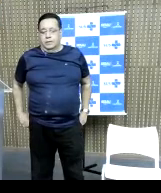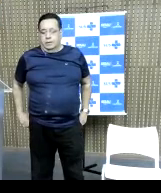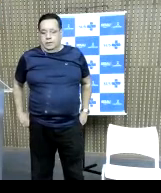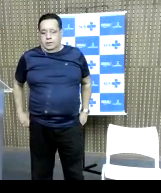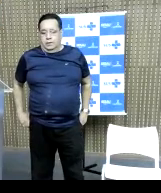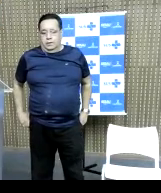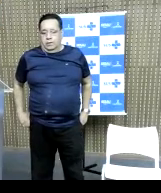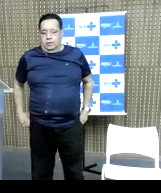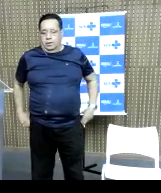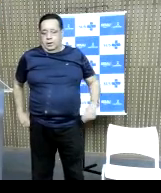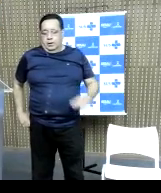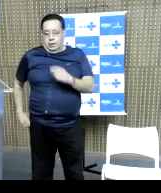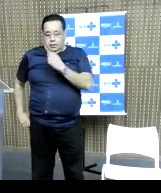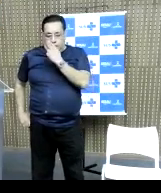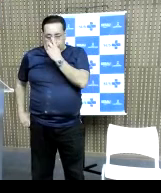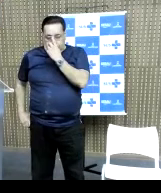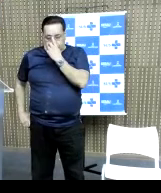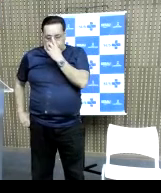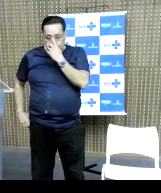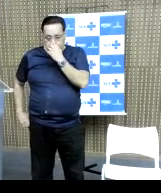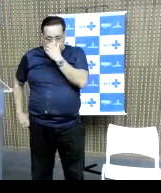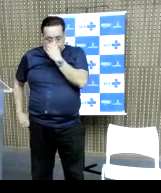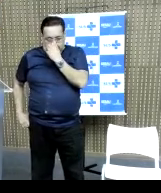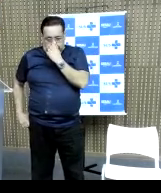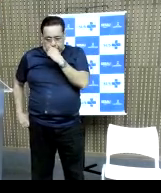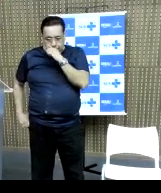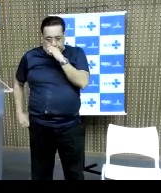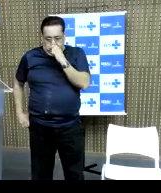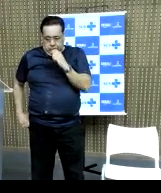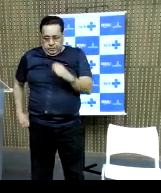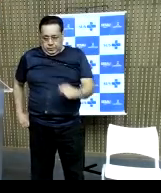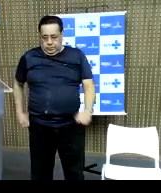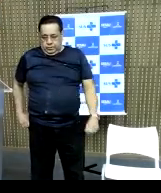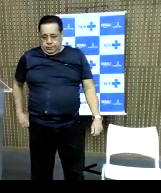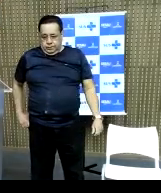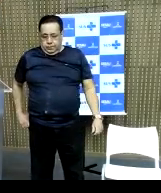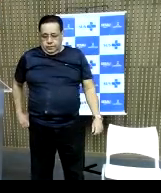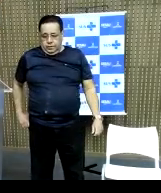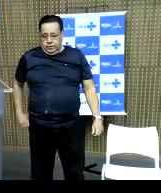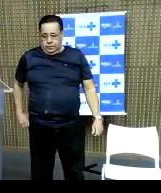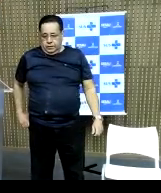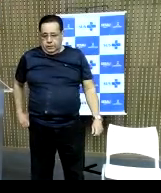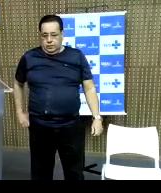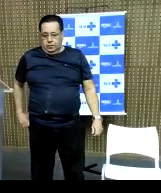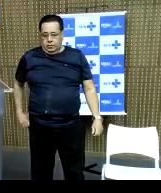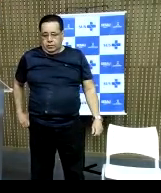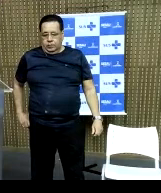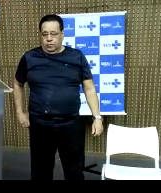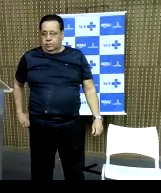No CISREG médico, né, a gente está com... a gente tem muita demanda